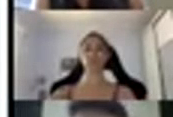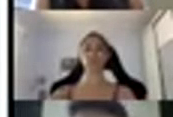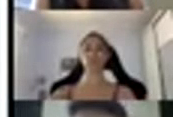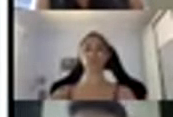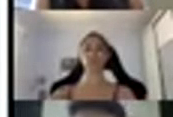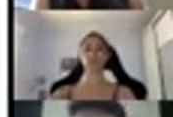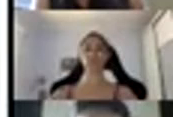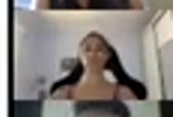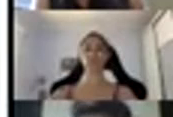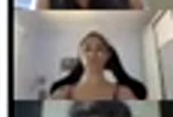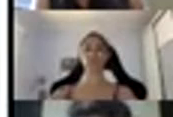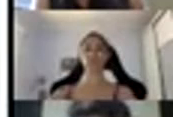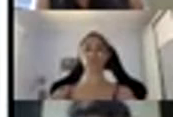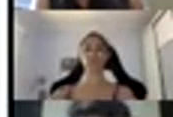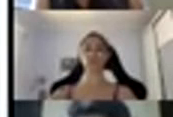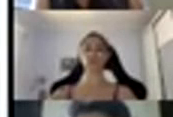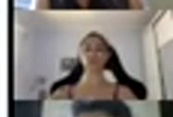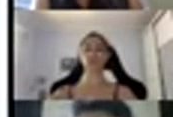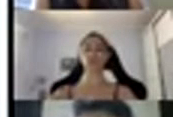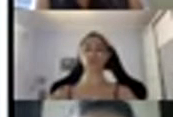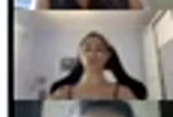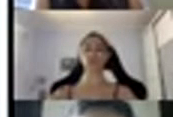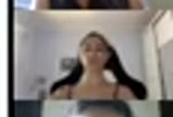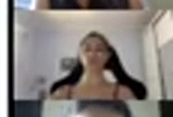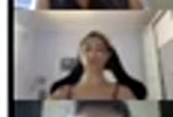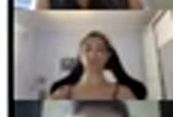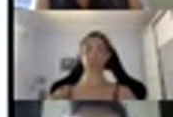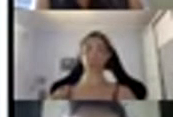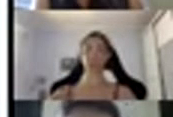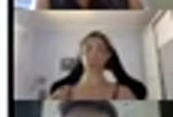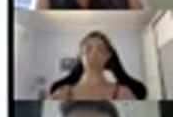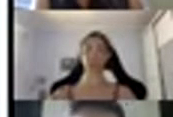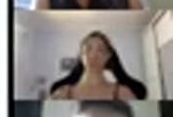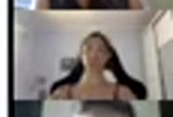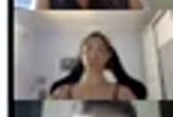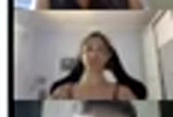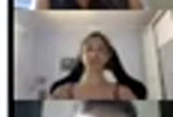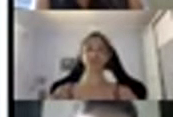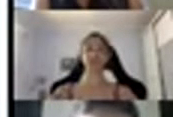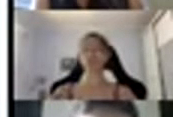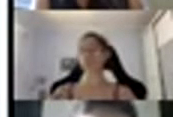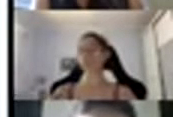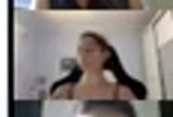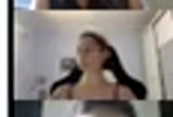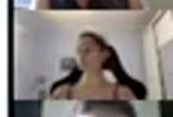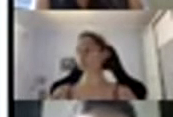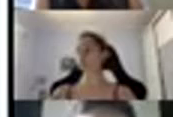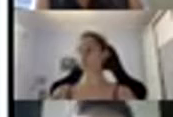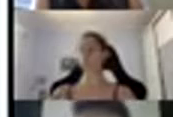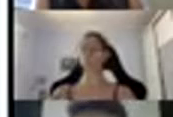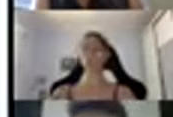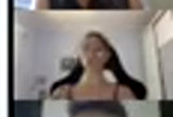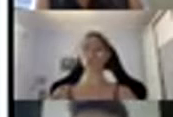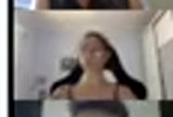semana passada e fechou a última com 105. Só que esse aumento foi todo na rede privada, não na pública. A pública ou está estável